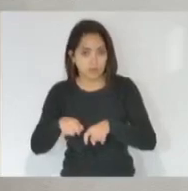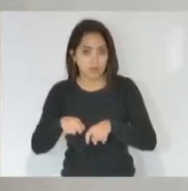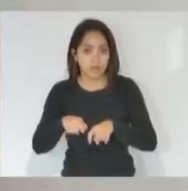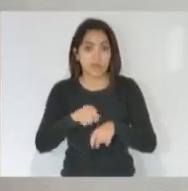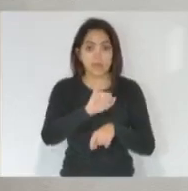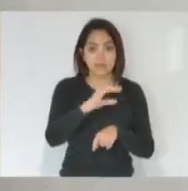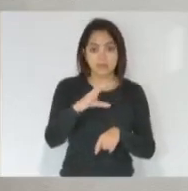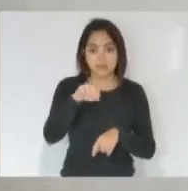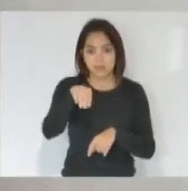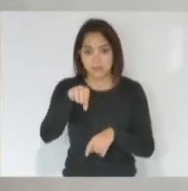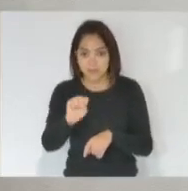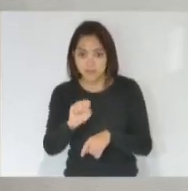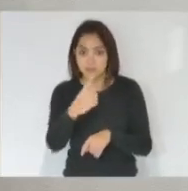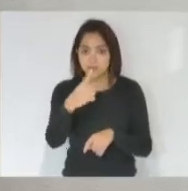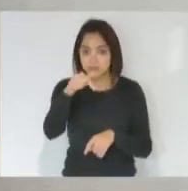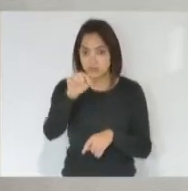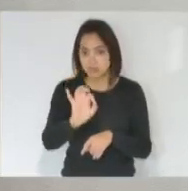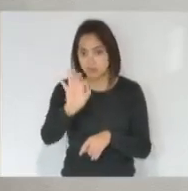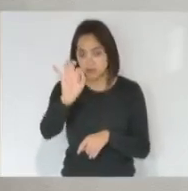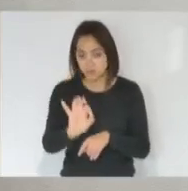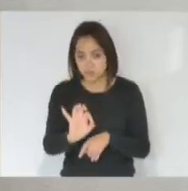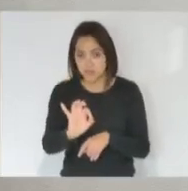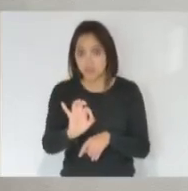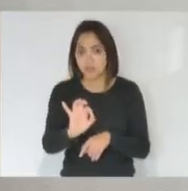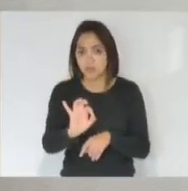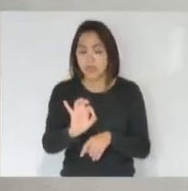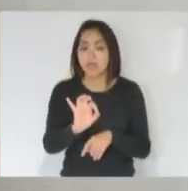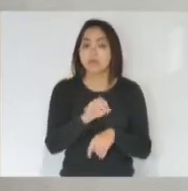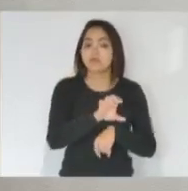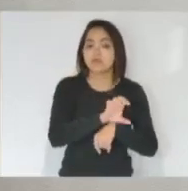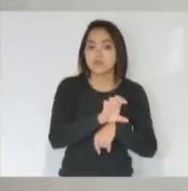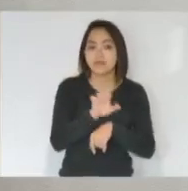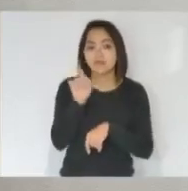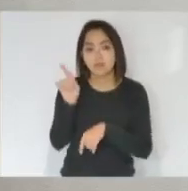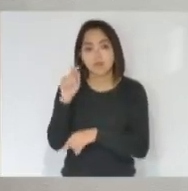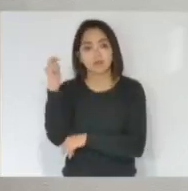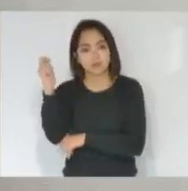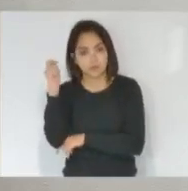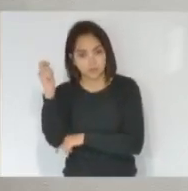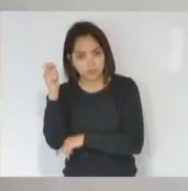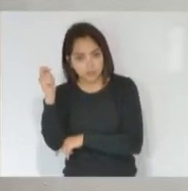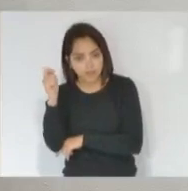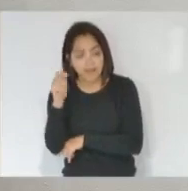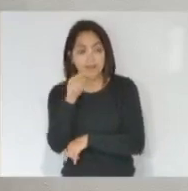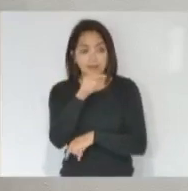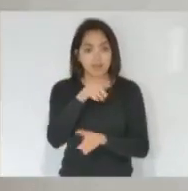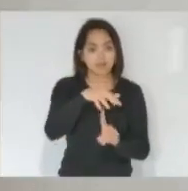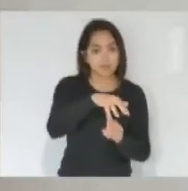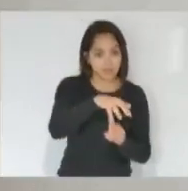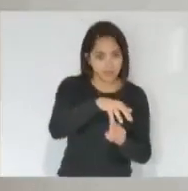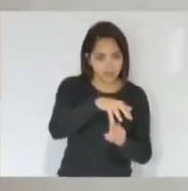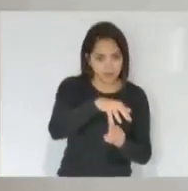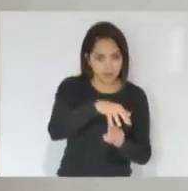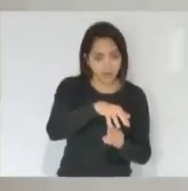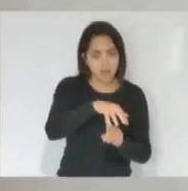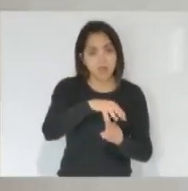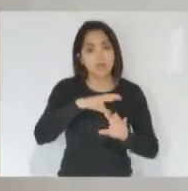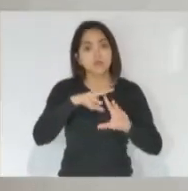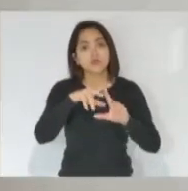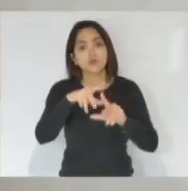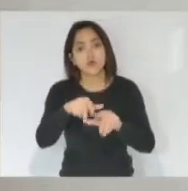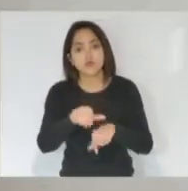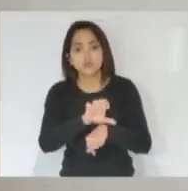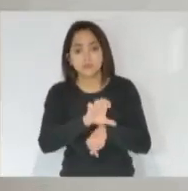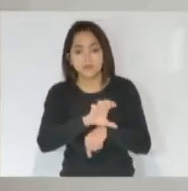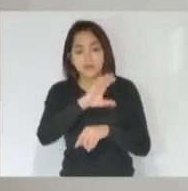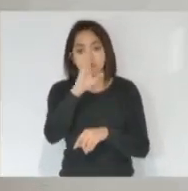de 17%, enquanto no estado do Rio Grande do Sul, no estado do Paraná, em todos os estados do